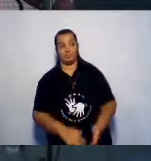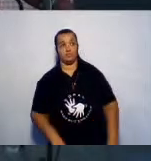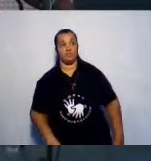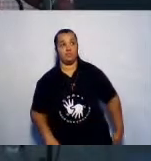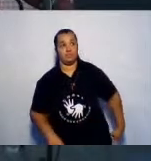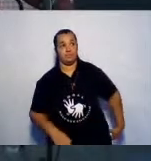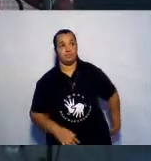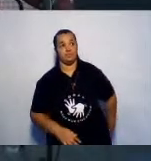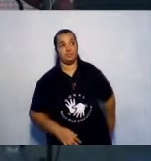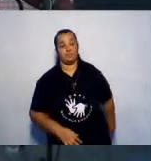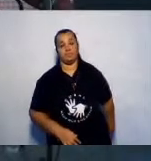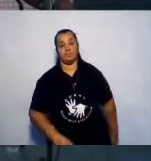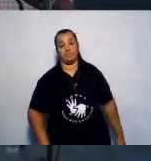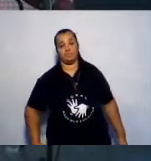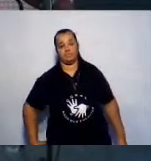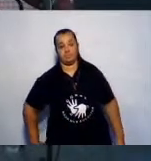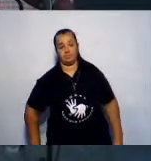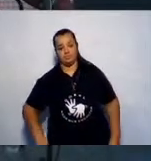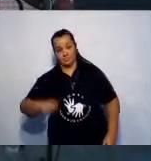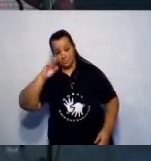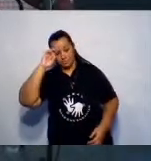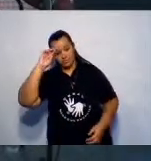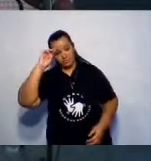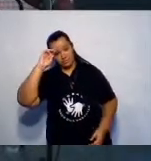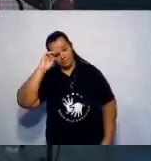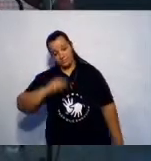samba, vamos chegar de samba então, rapaziada.